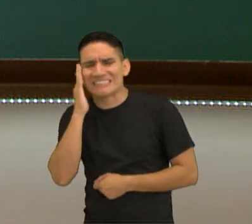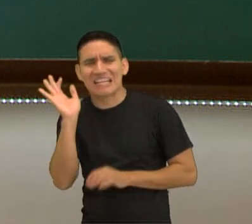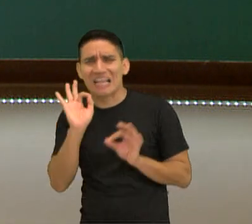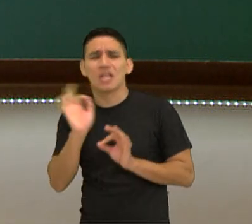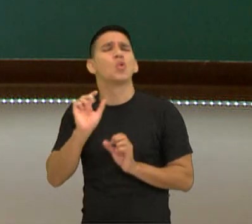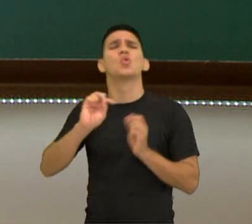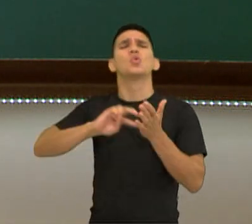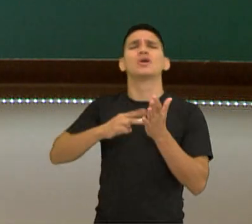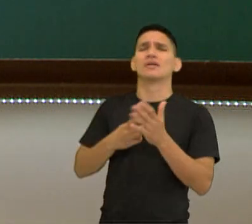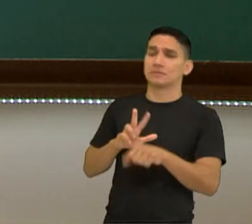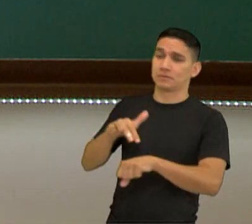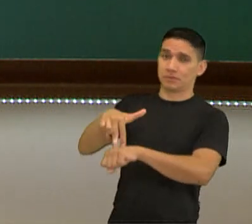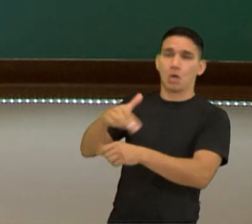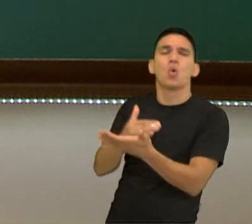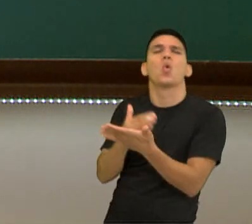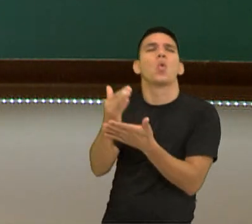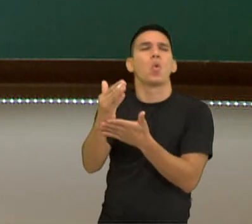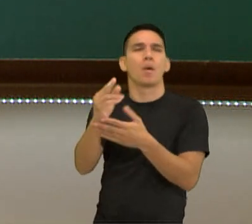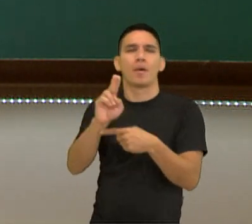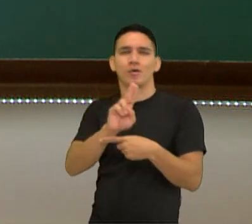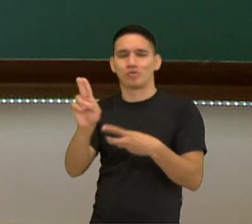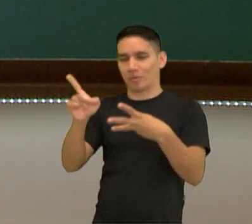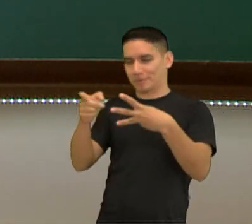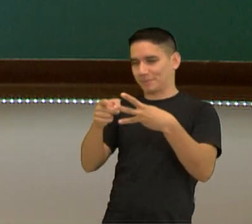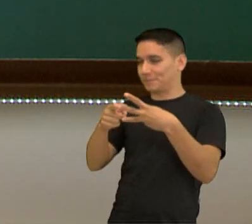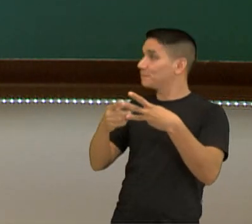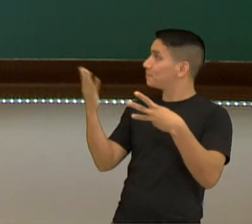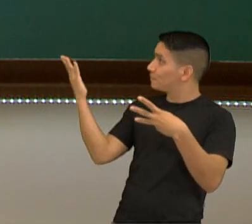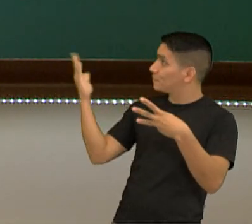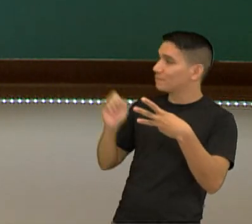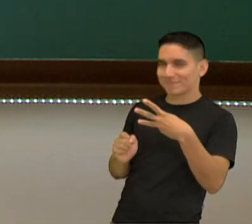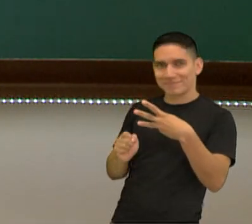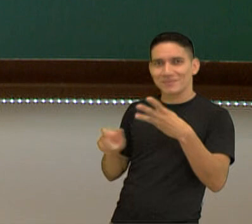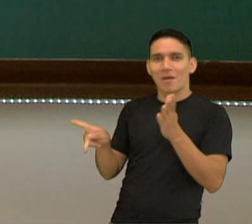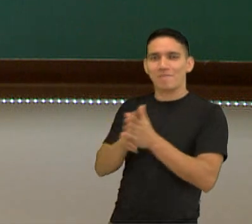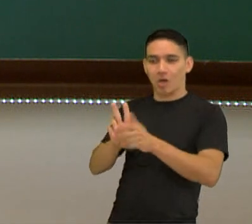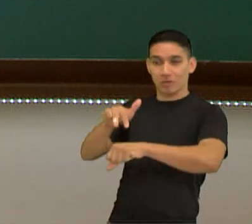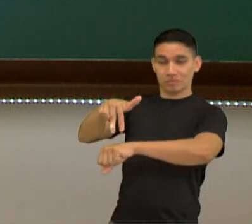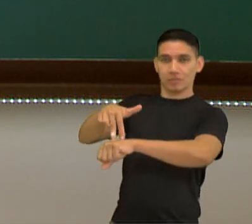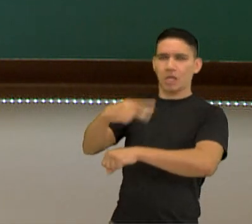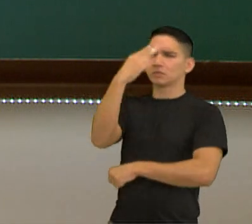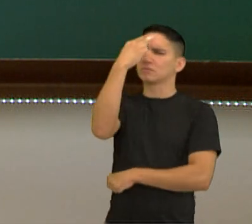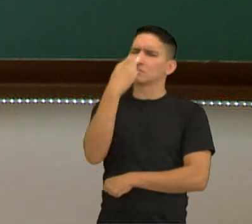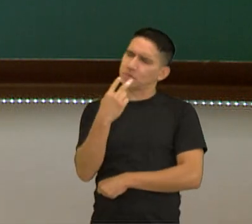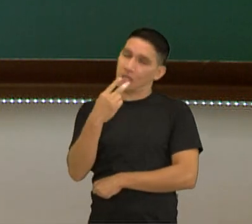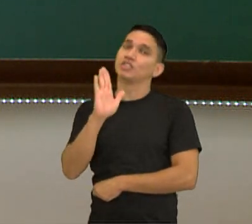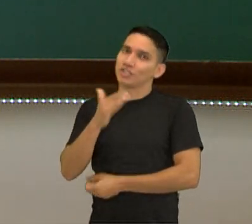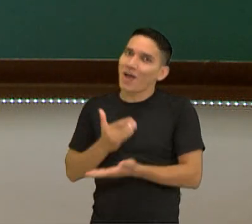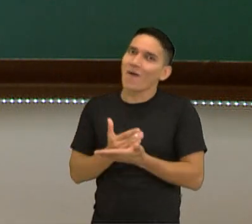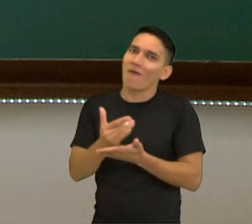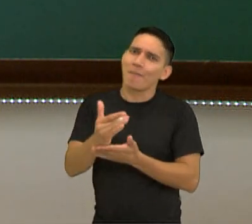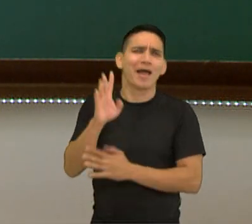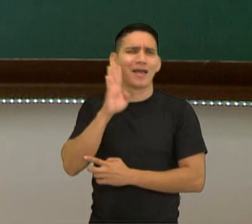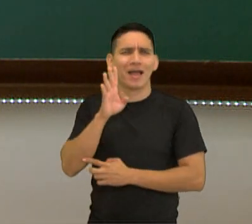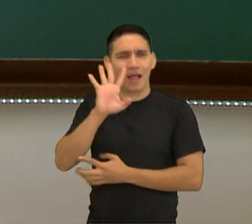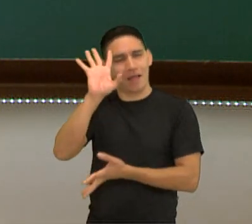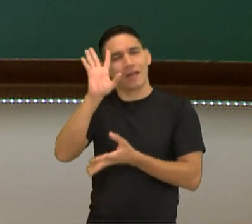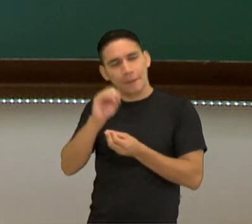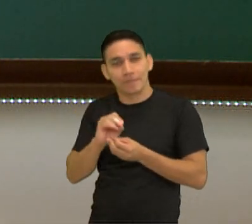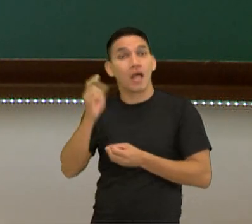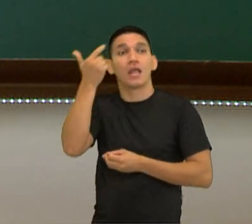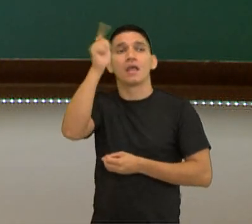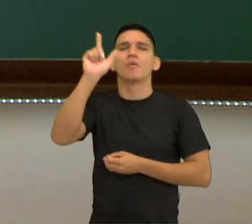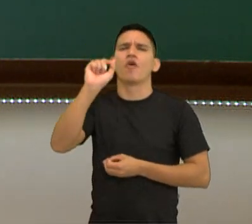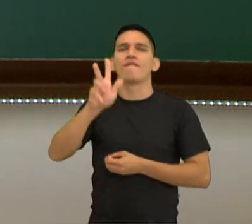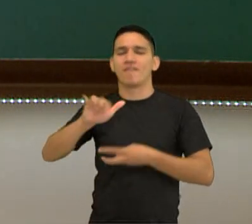uma performance, começar pelo Grupo Desvio Coletivo na performance Cegos já é um caminho legal. Depois corre